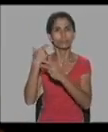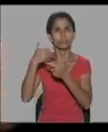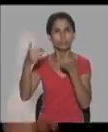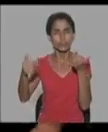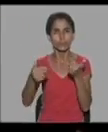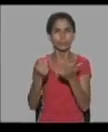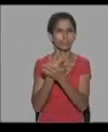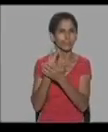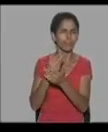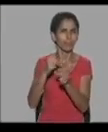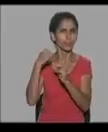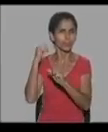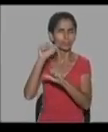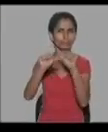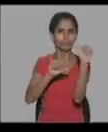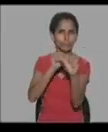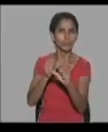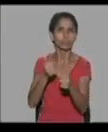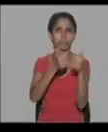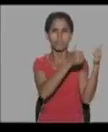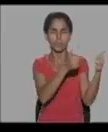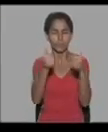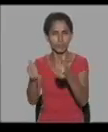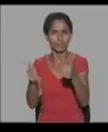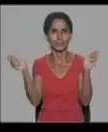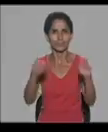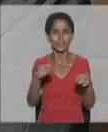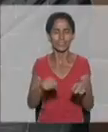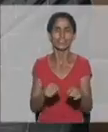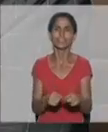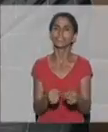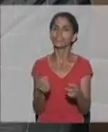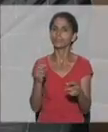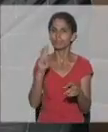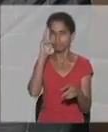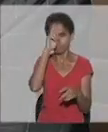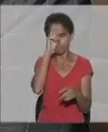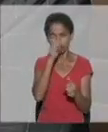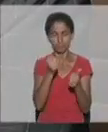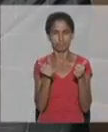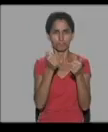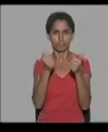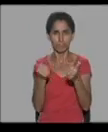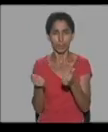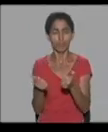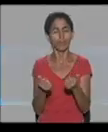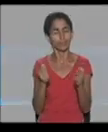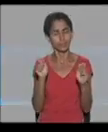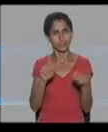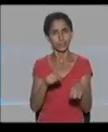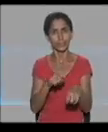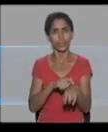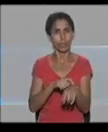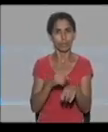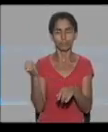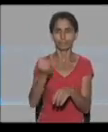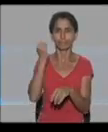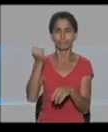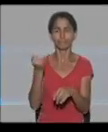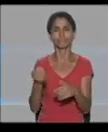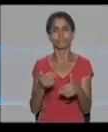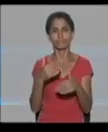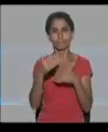trás, reestruturar o país. Então era um momento muito interessante, né? E acaba com a